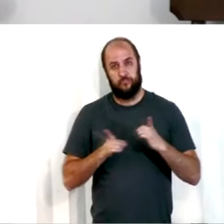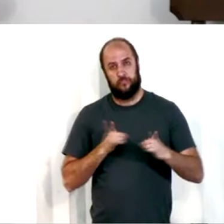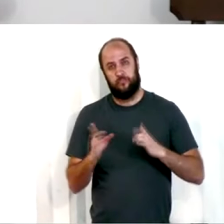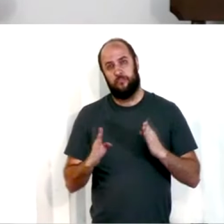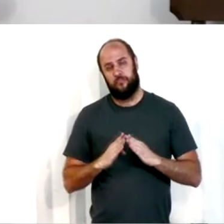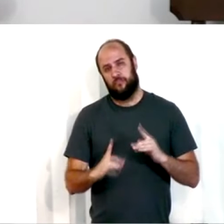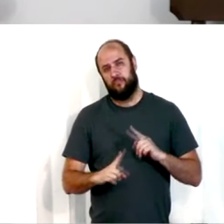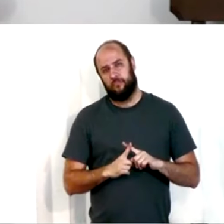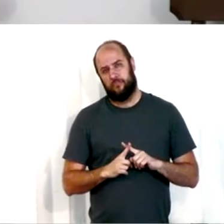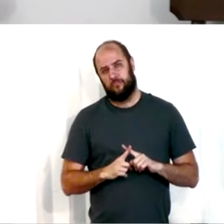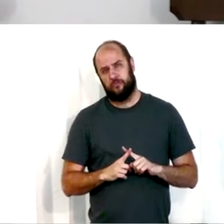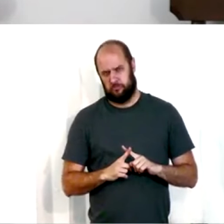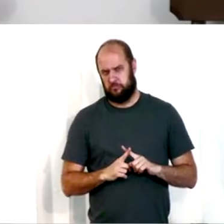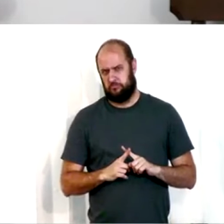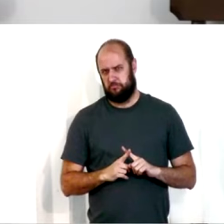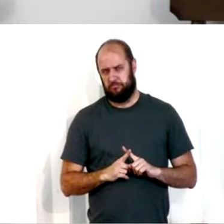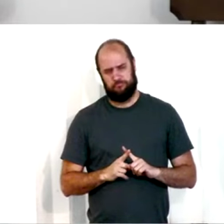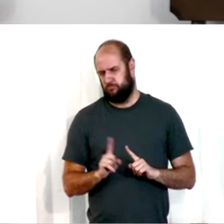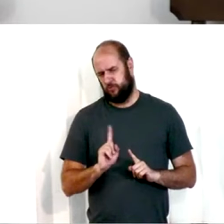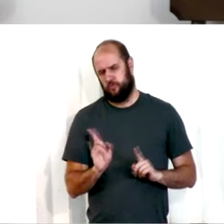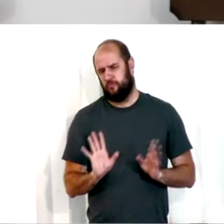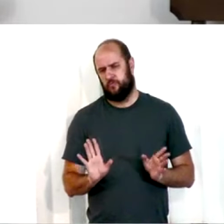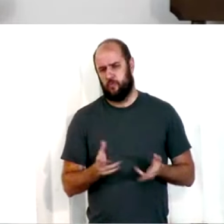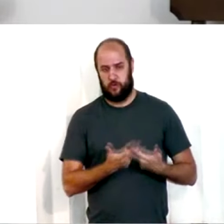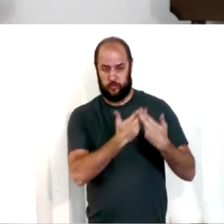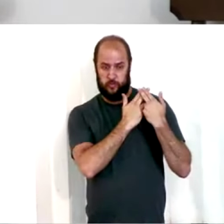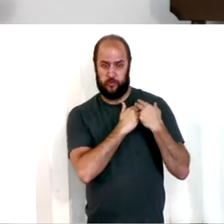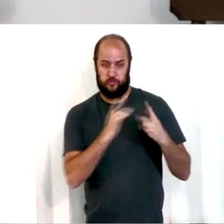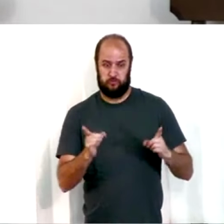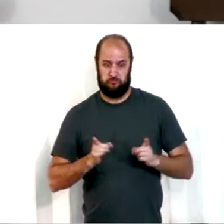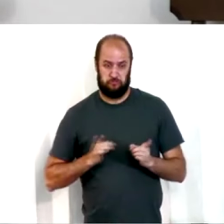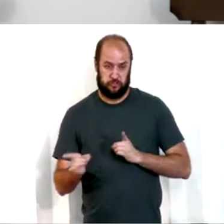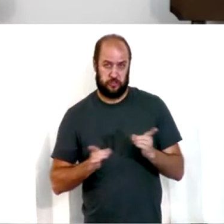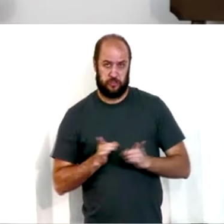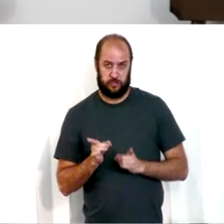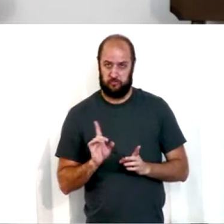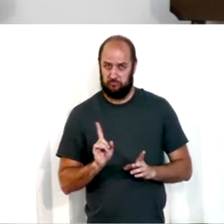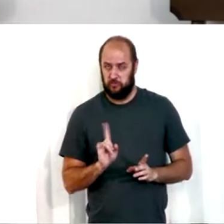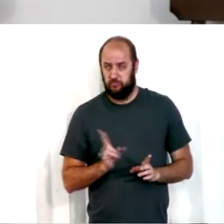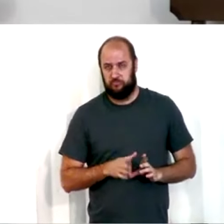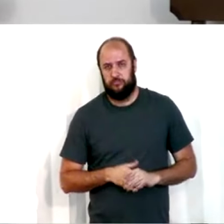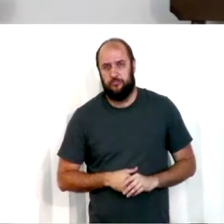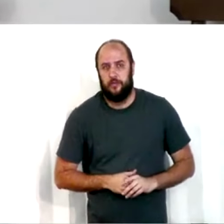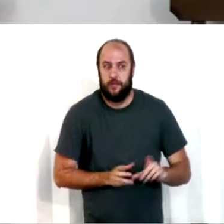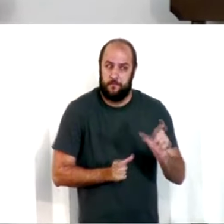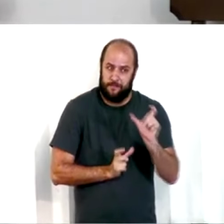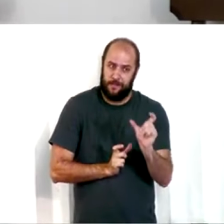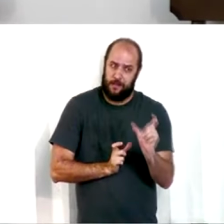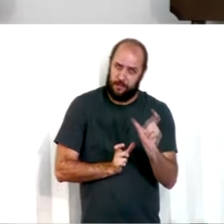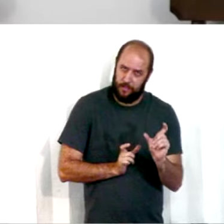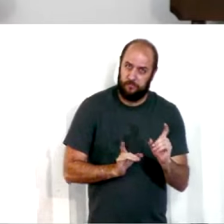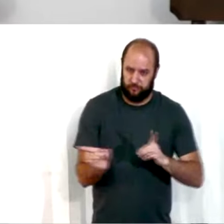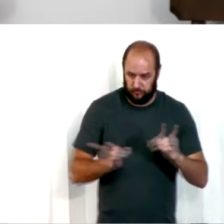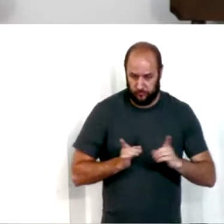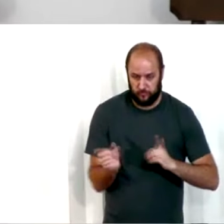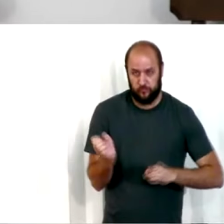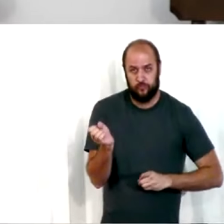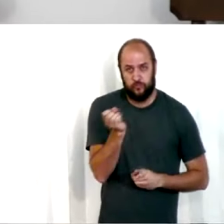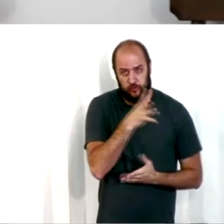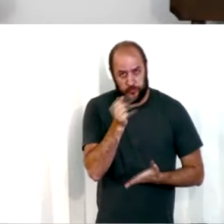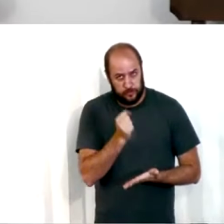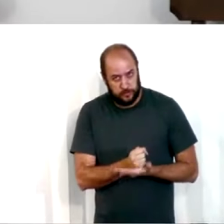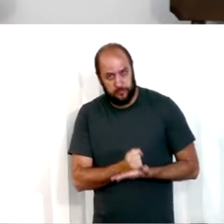Não. Paulo não era diácono da igreja. Ele não tinha o ofício diaconal. Não é porque a palavra diáconos aparece no Novo Testamento que